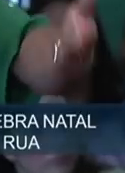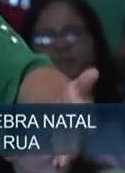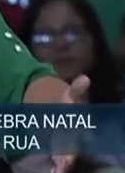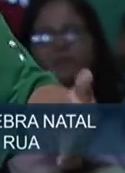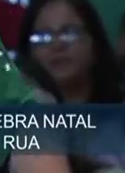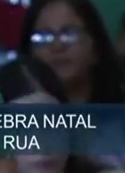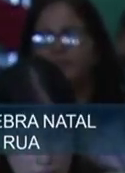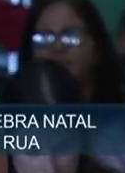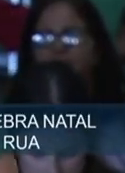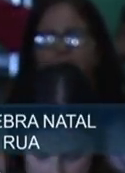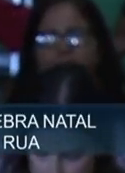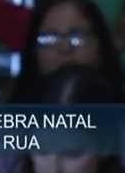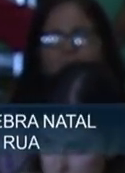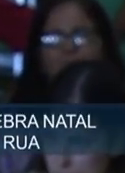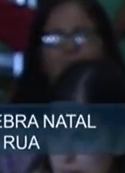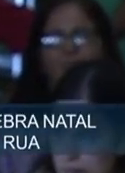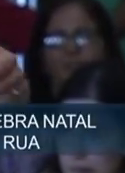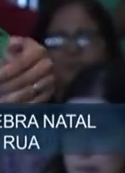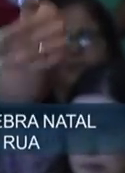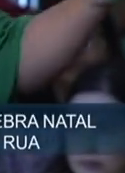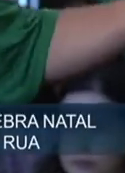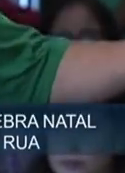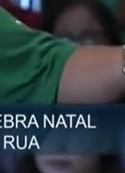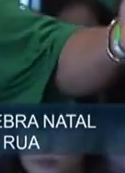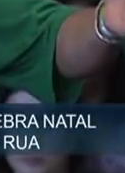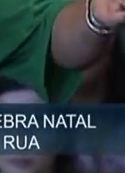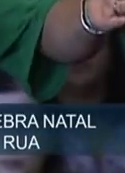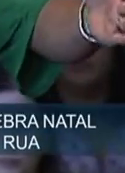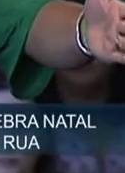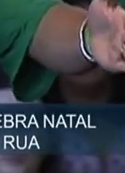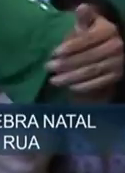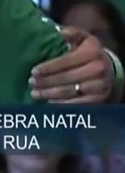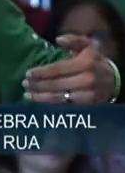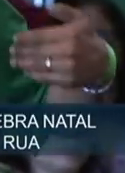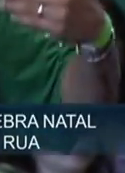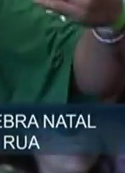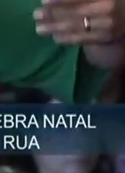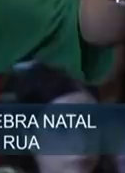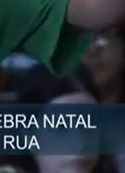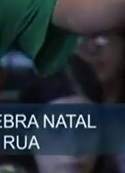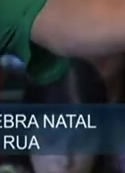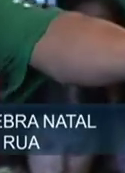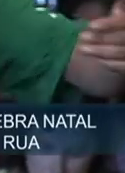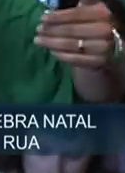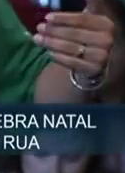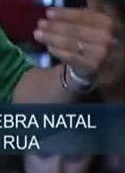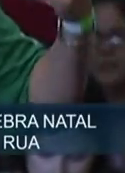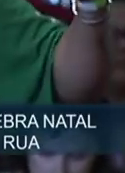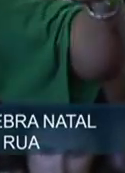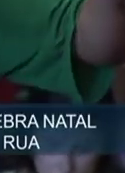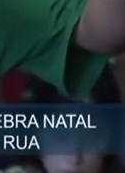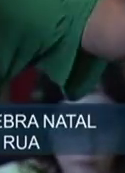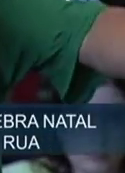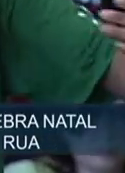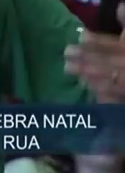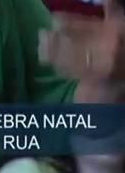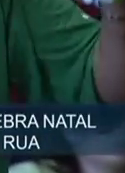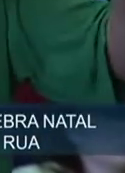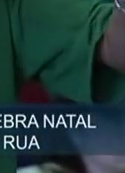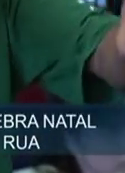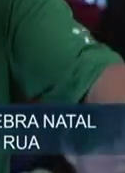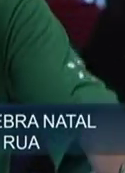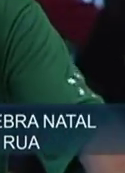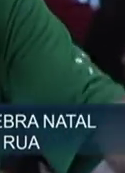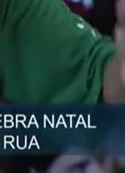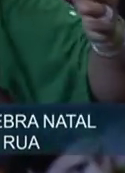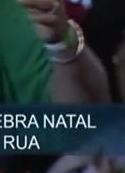ser um desafio para a senhora de trazer ou manter os novos, ou trazer outros, ou